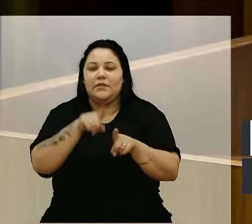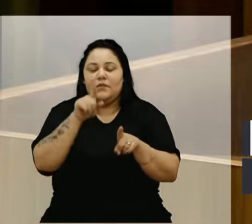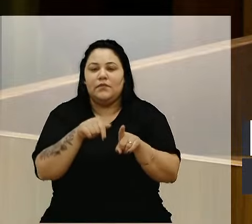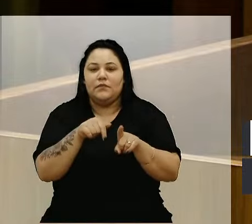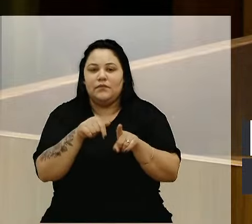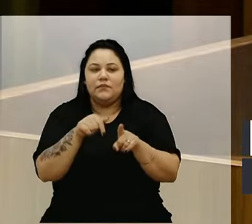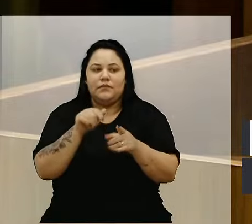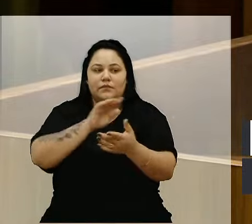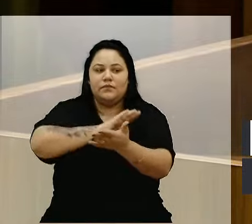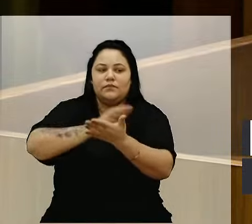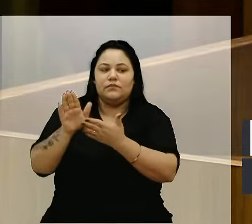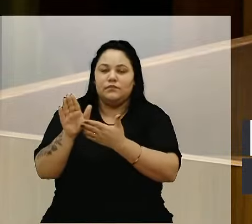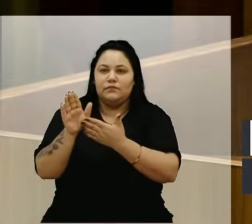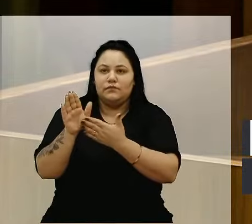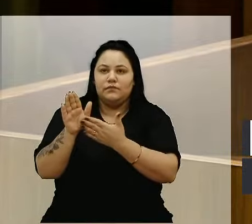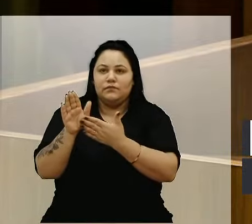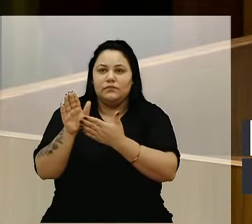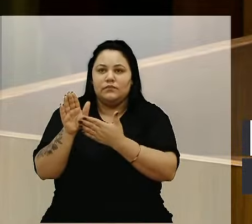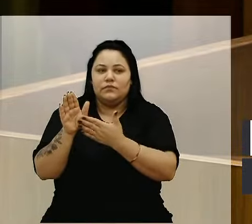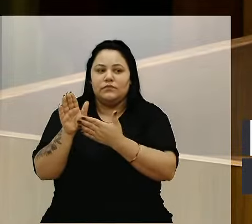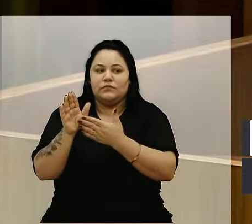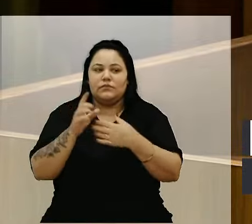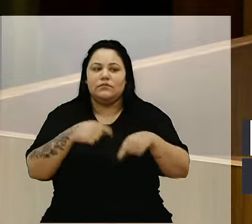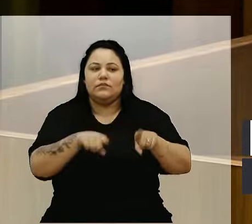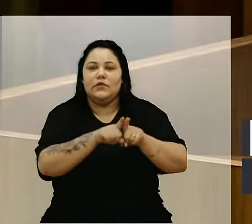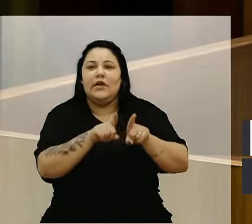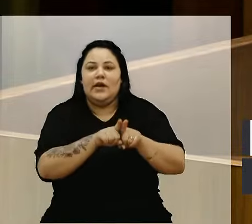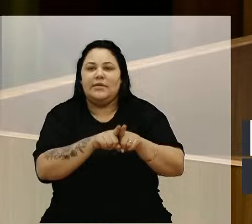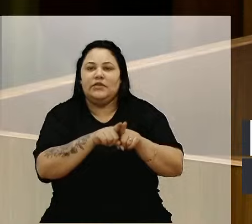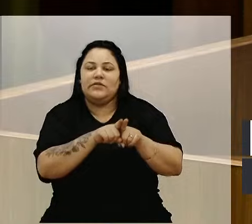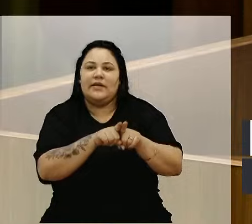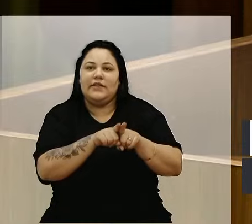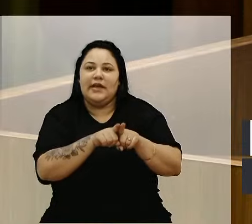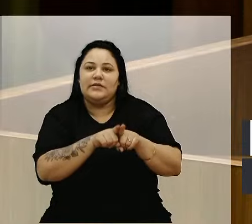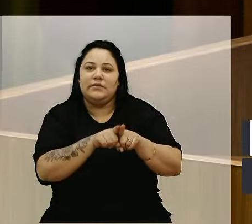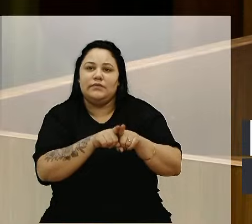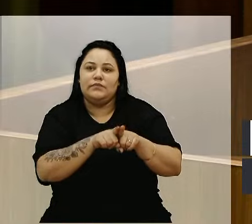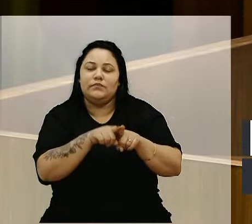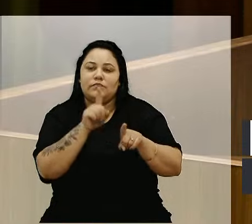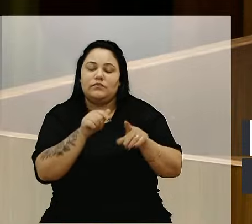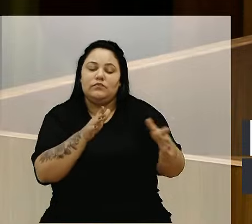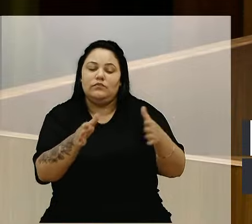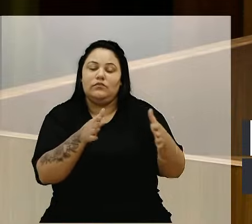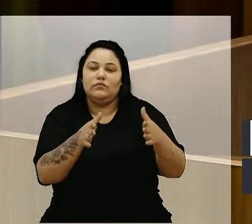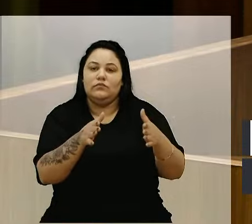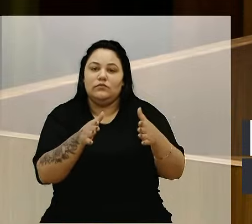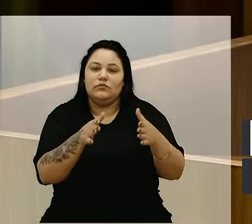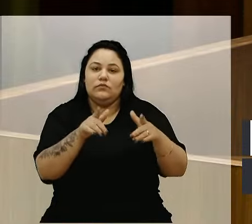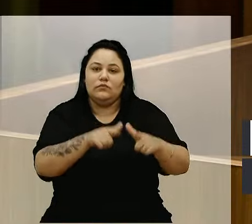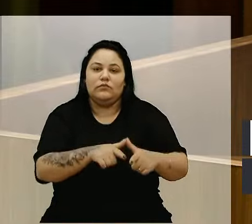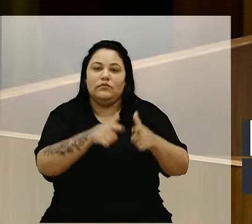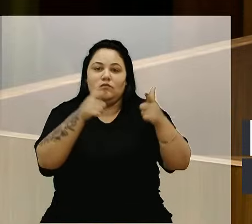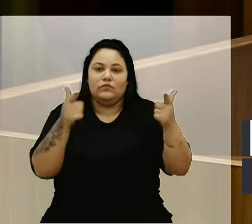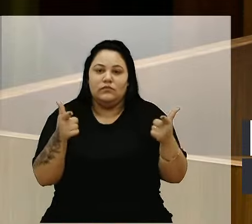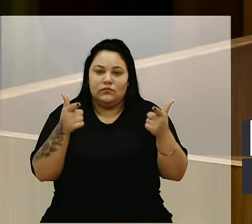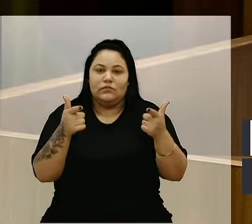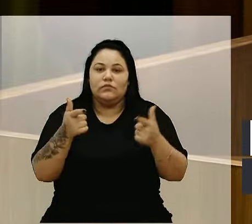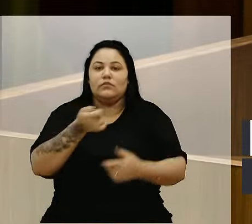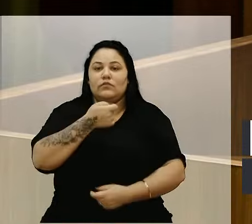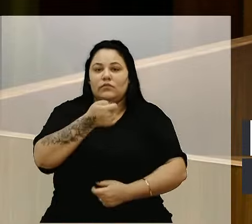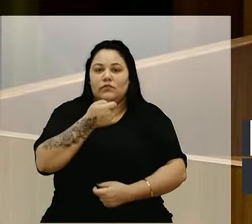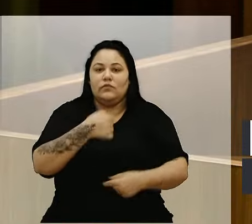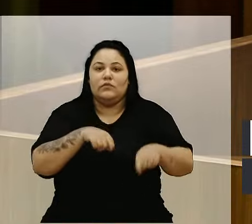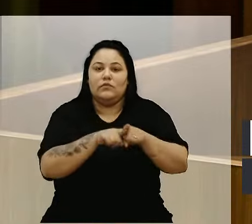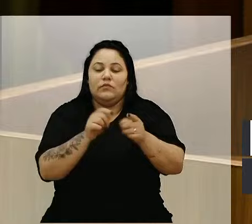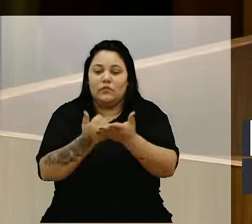Meu assessor, Daniel Correia, aqui presente, na época era jornalista do Jornal Pioneiro e teve o privilégio de muitas